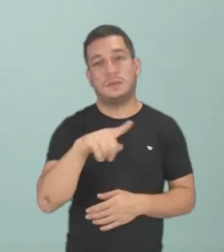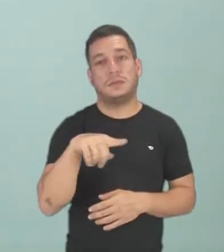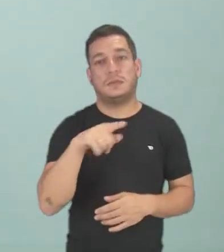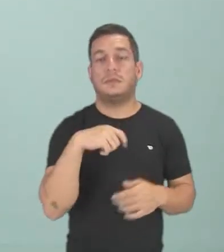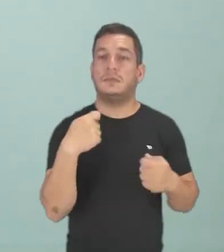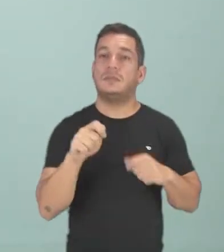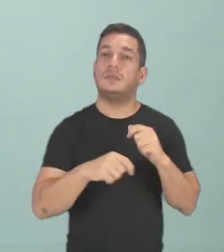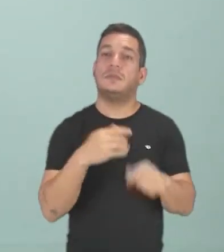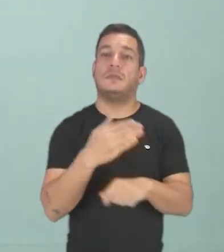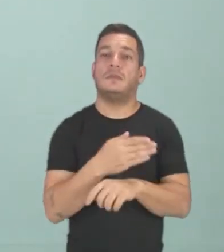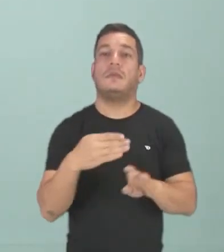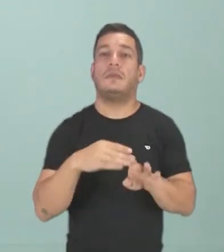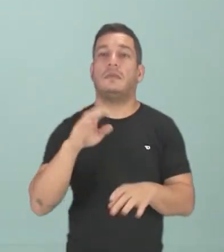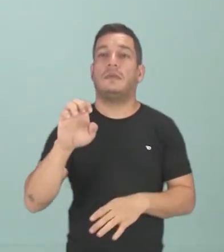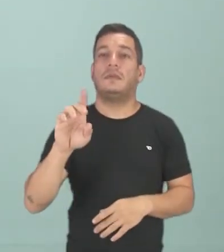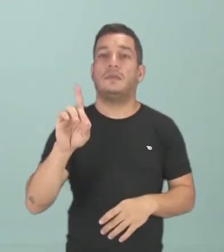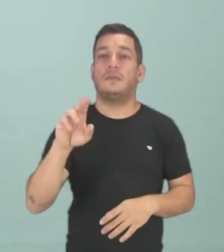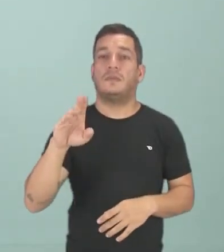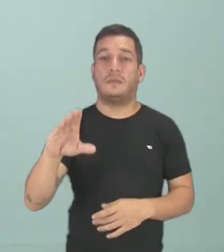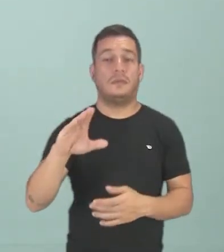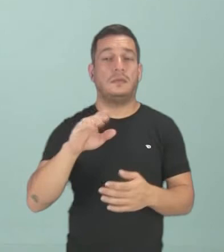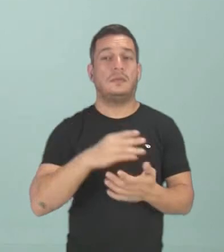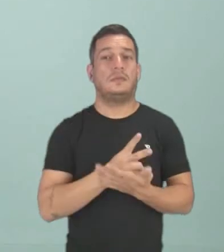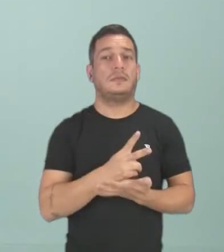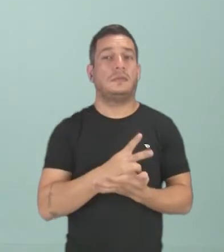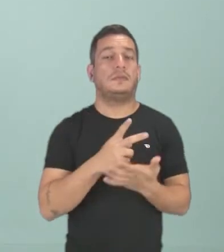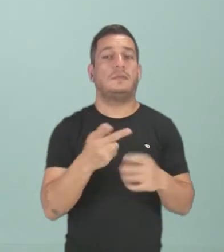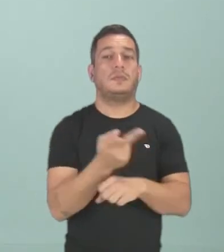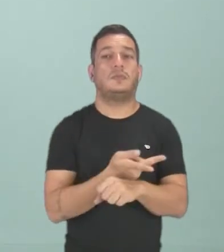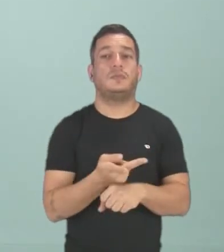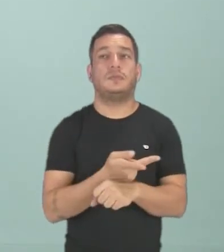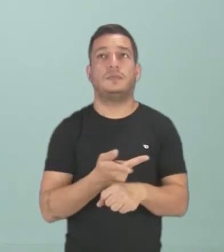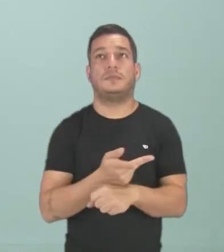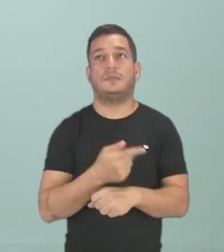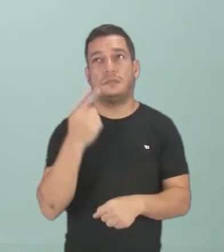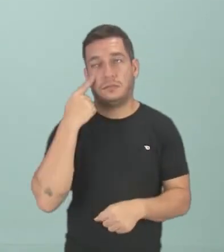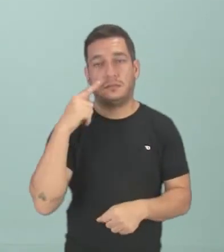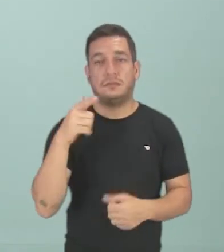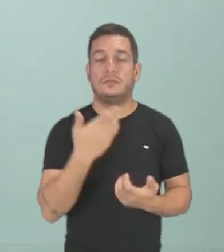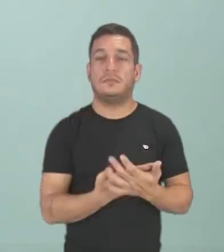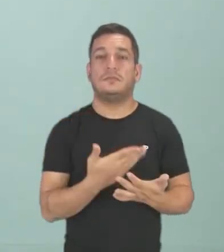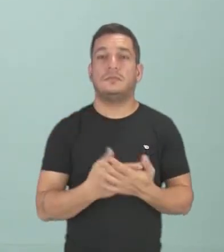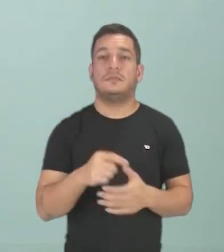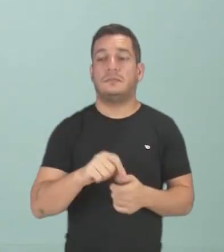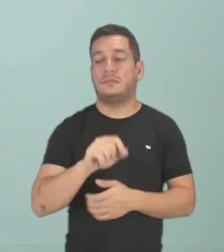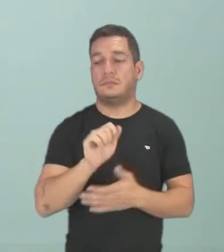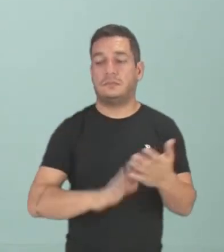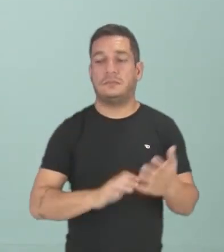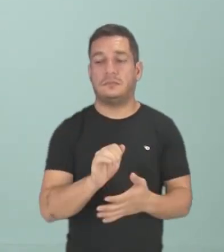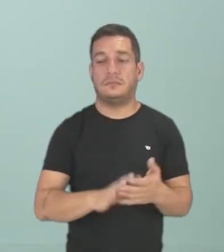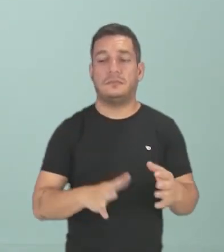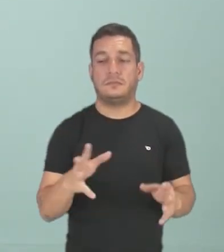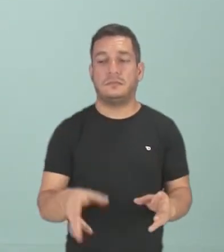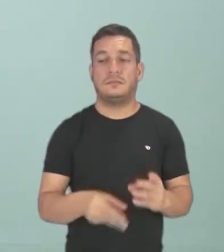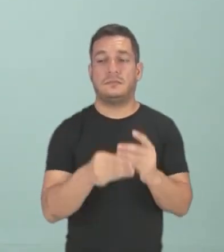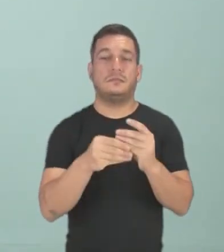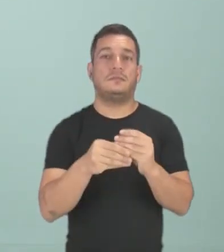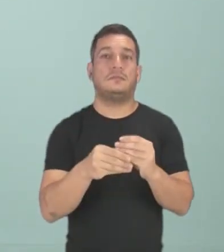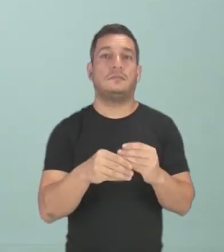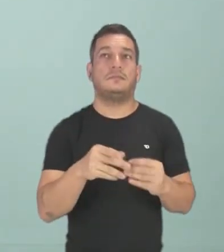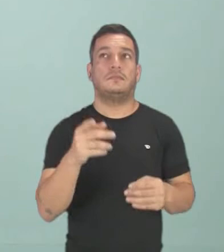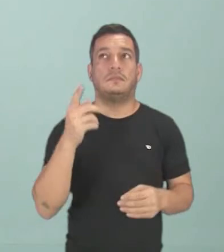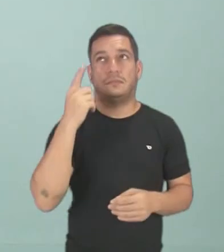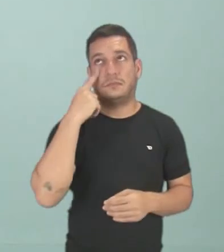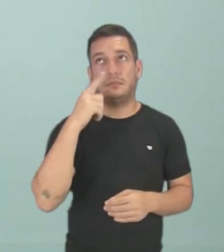Vocês devem acessar a plataforma, sempre buscar rever as aulas, fazer os exercícios complementares